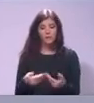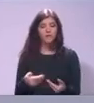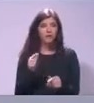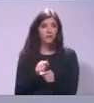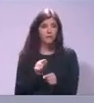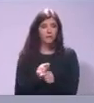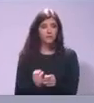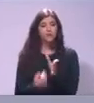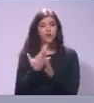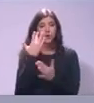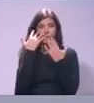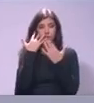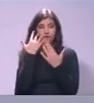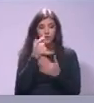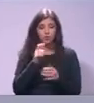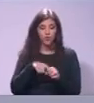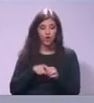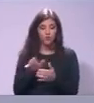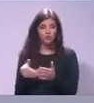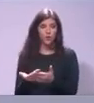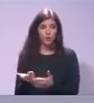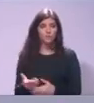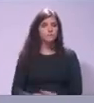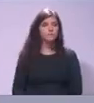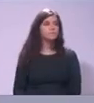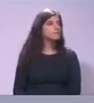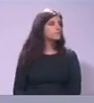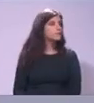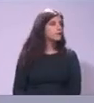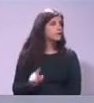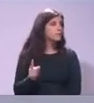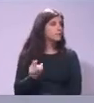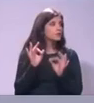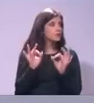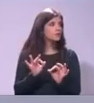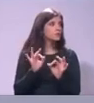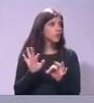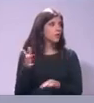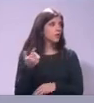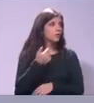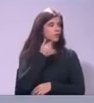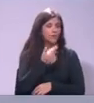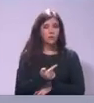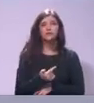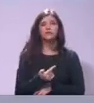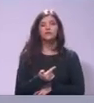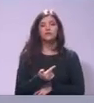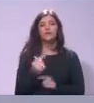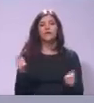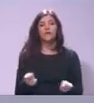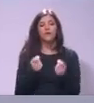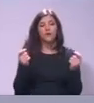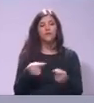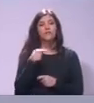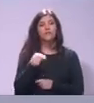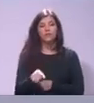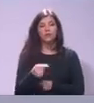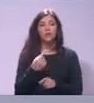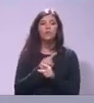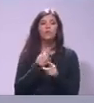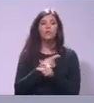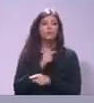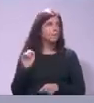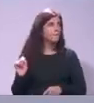usada para a informação dos seus sócios e portanto é preciso ter muito cuidado quando se diz como propaganda que isto é uma coisa